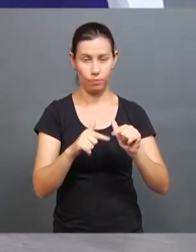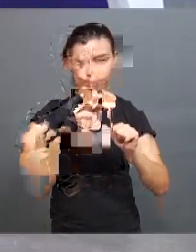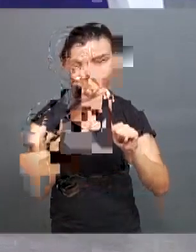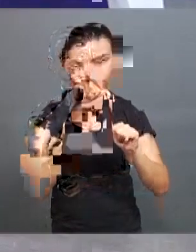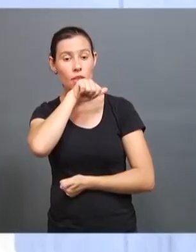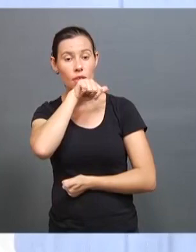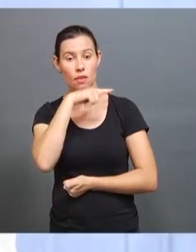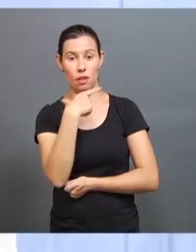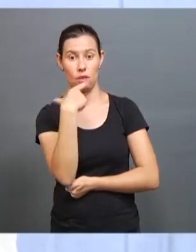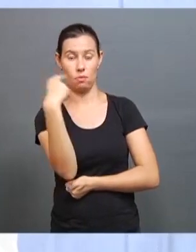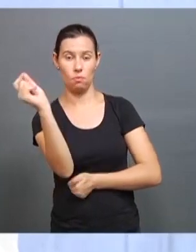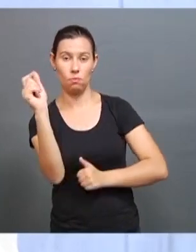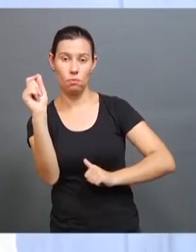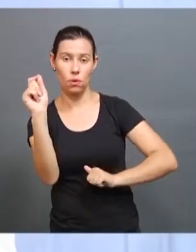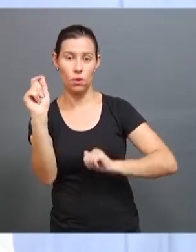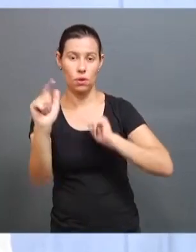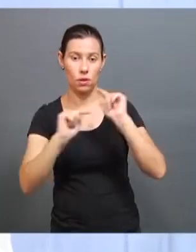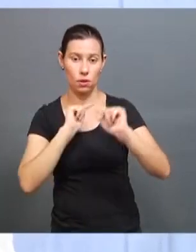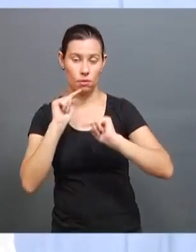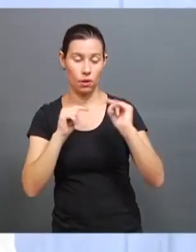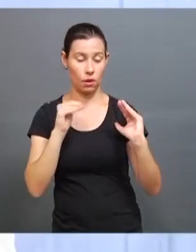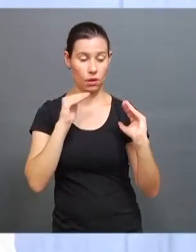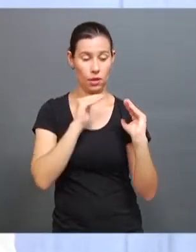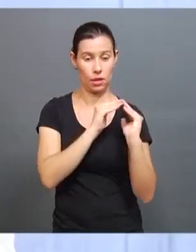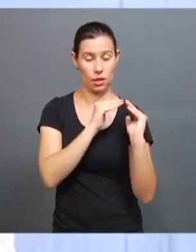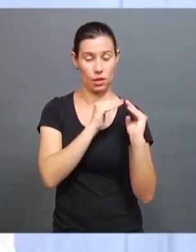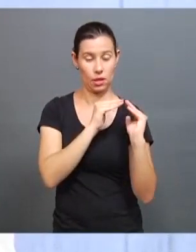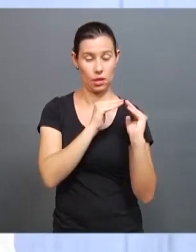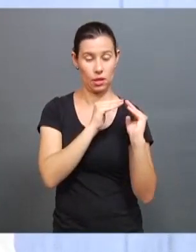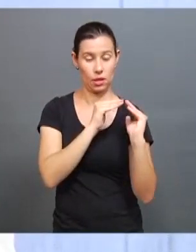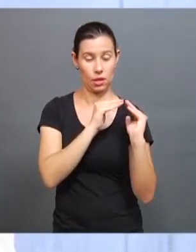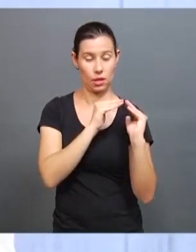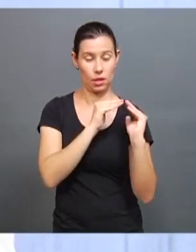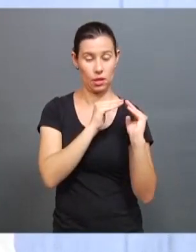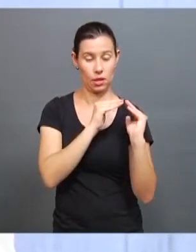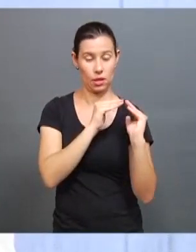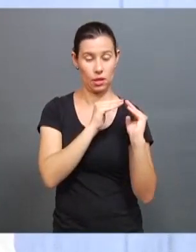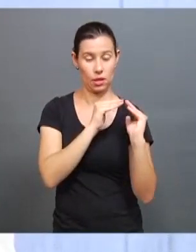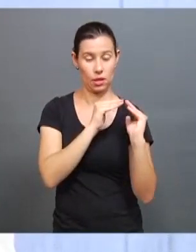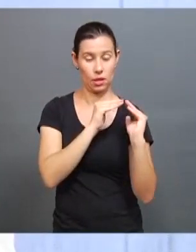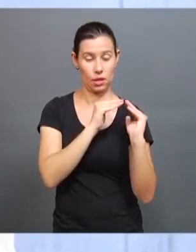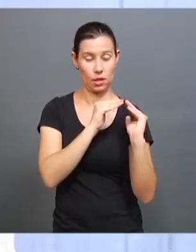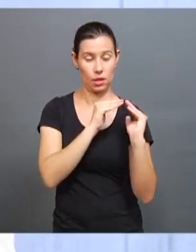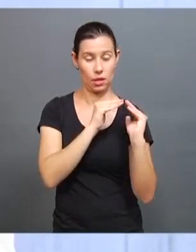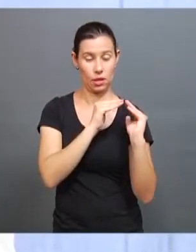sair de casa, ou seja, eu não tenho mais tempo de dar atenção.